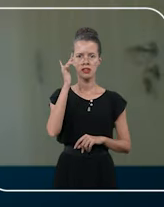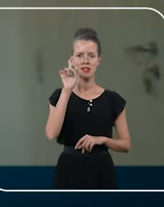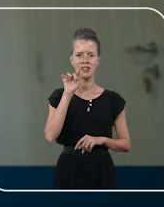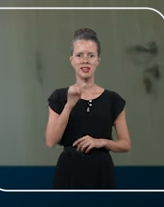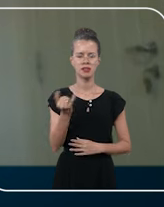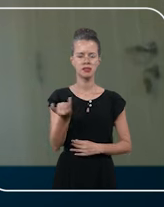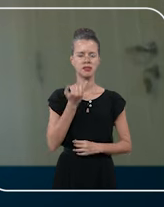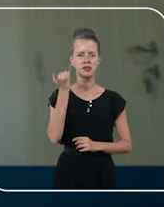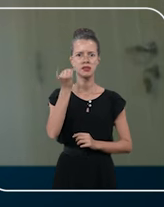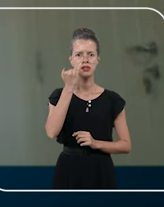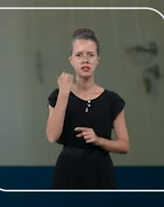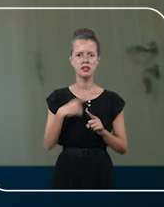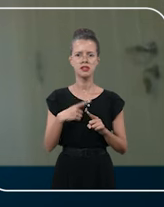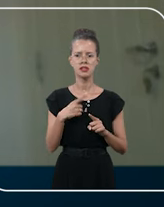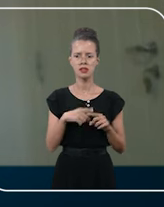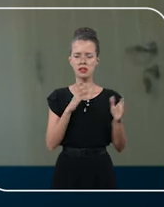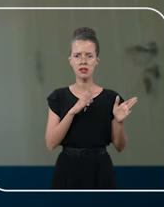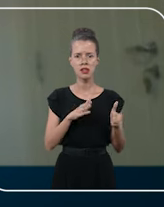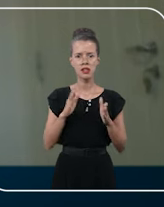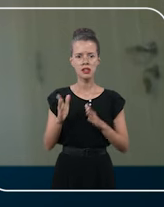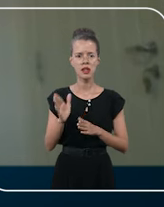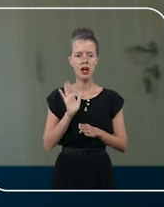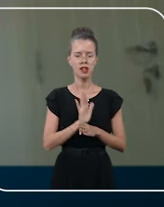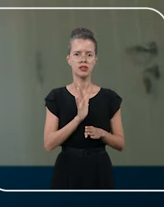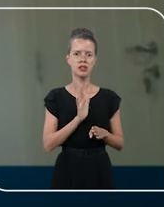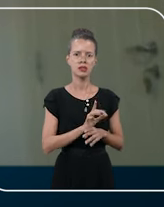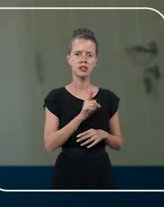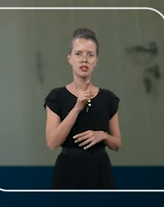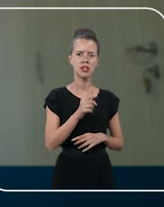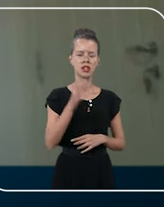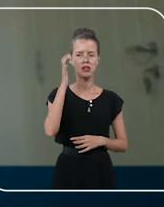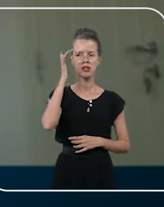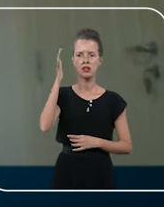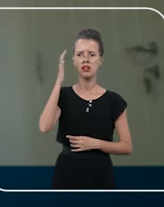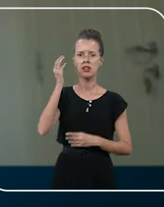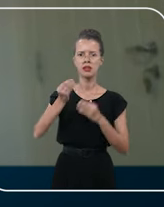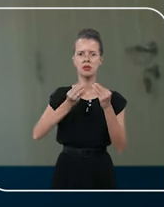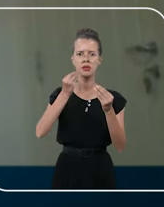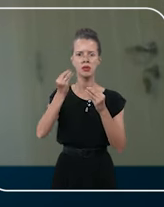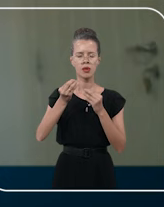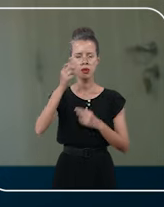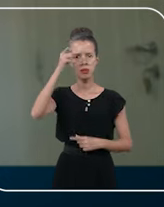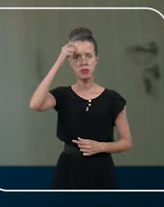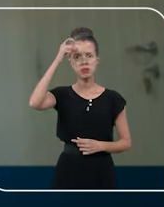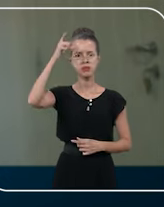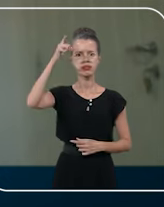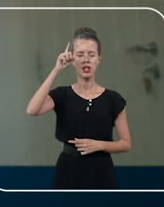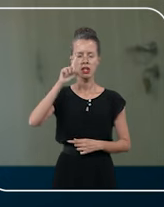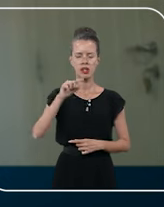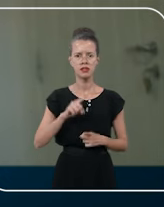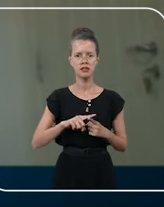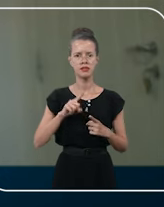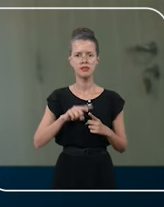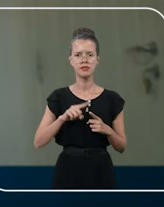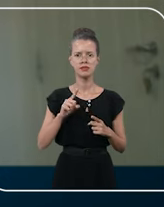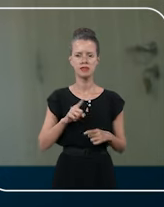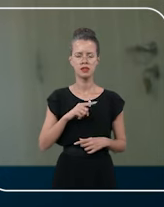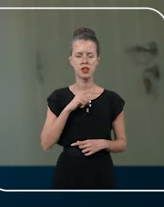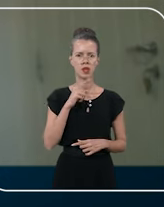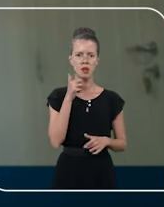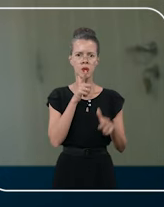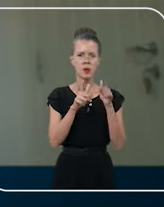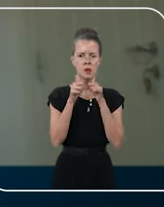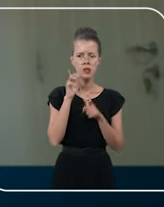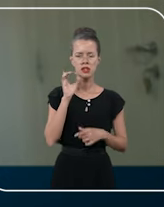criam essa conscientização das pessoas. E esse, assim, é o primeiro passo para poder requerer qualquer tipo de direito, para poder